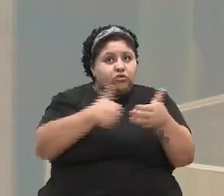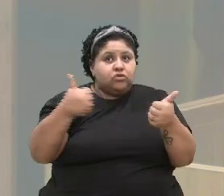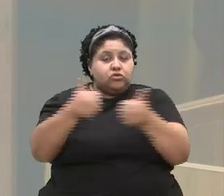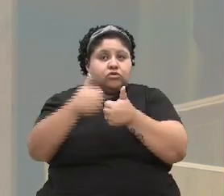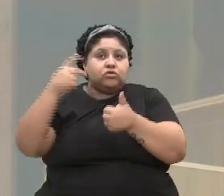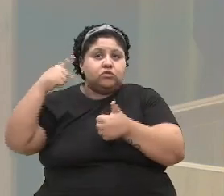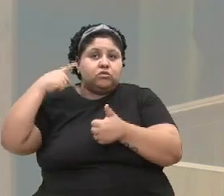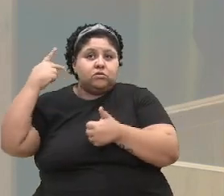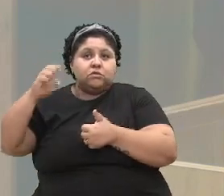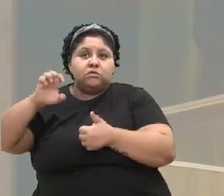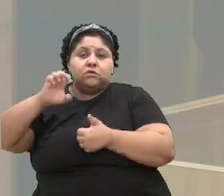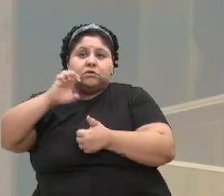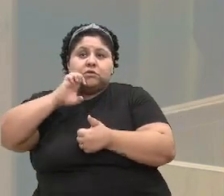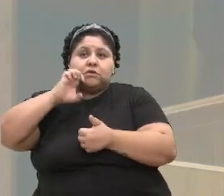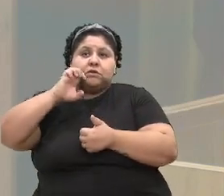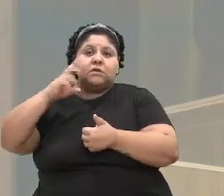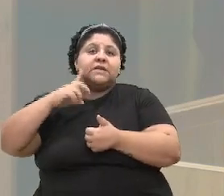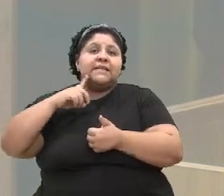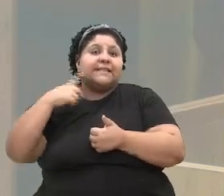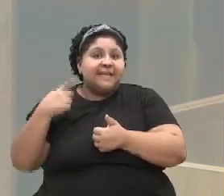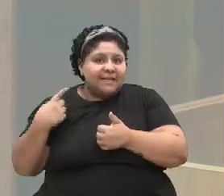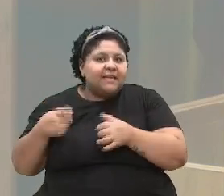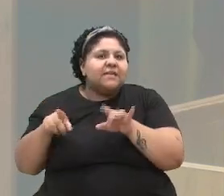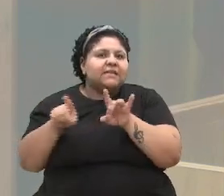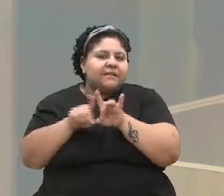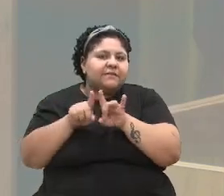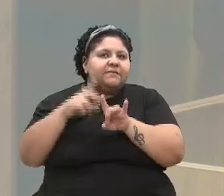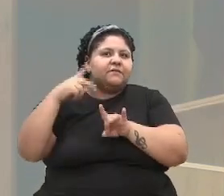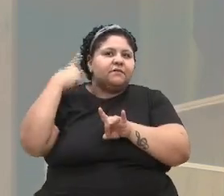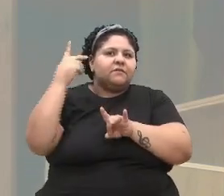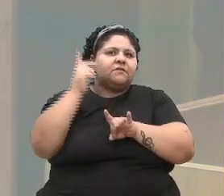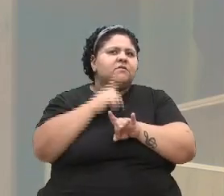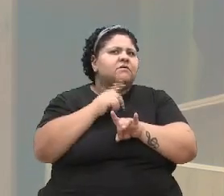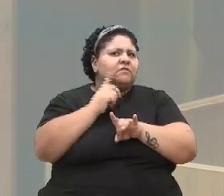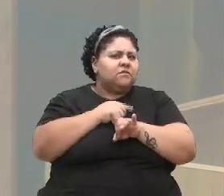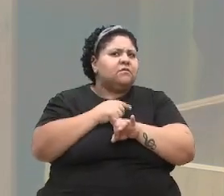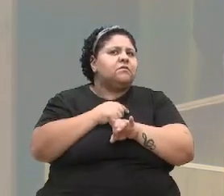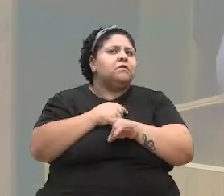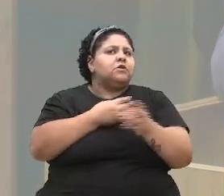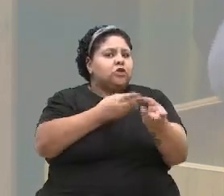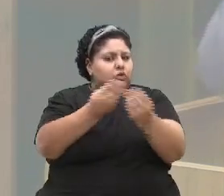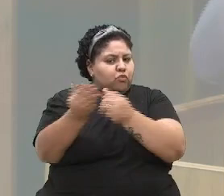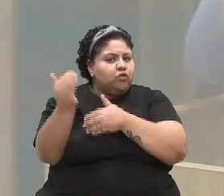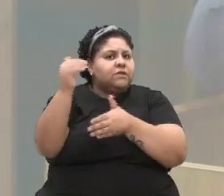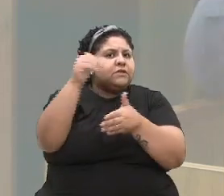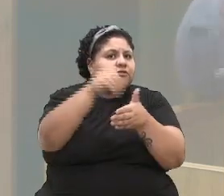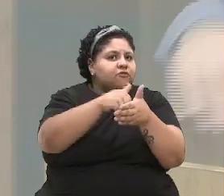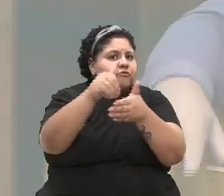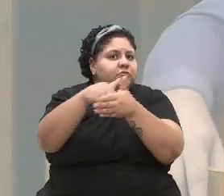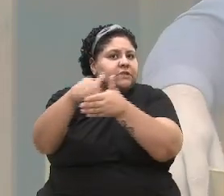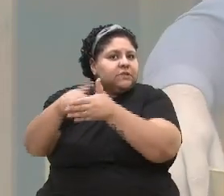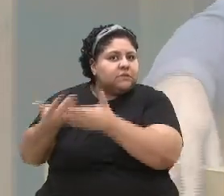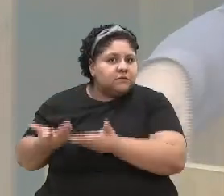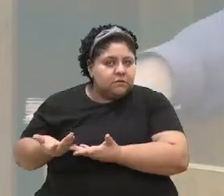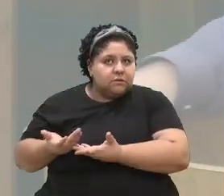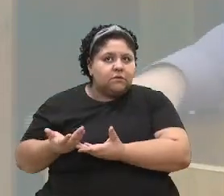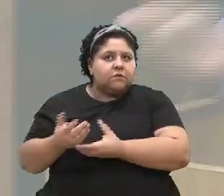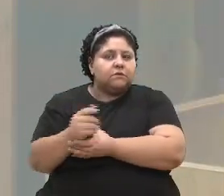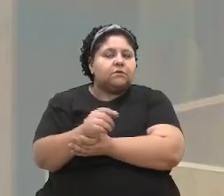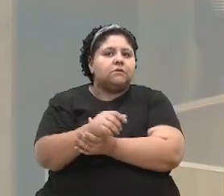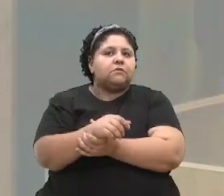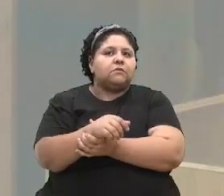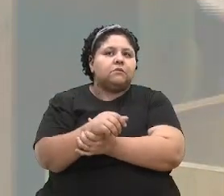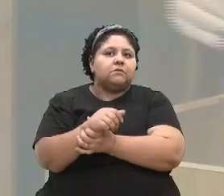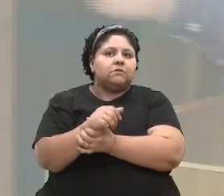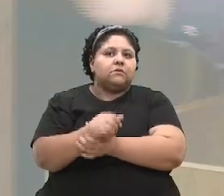Estela, Denise, à época quando vereadora Renato, em inúmeras votações. Muitas das